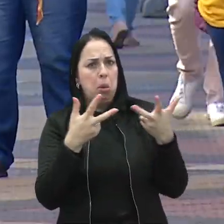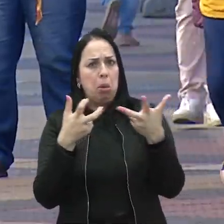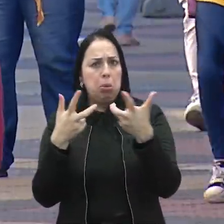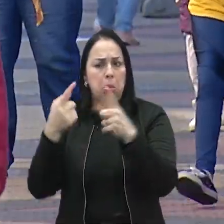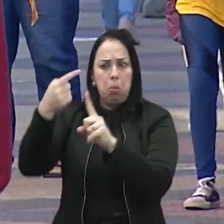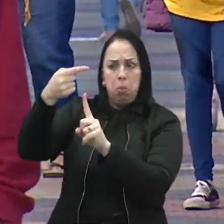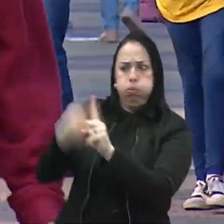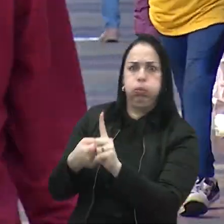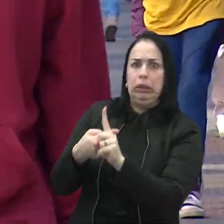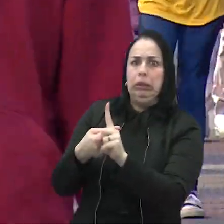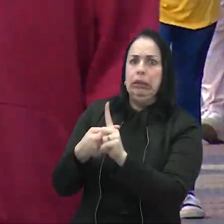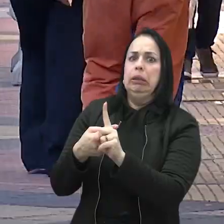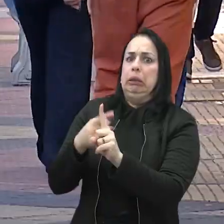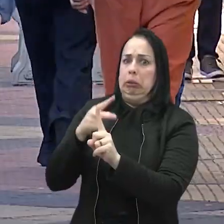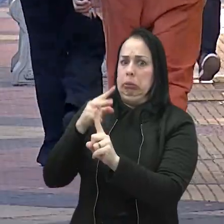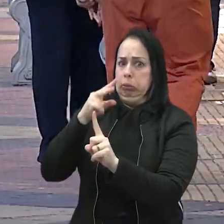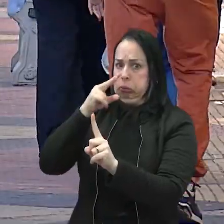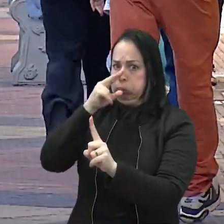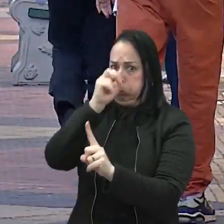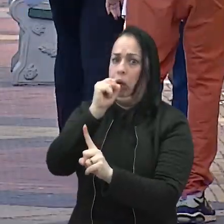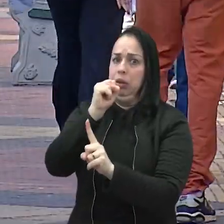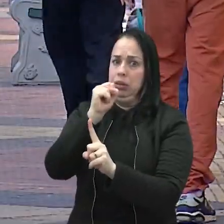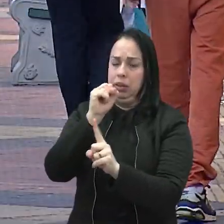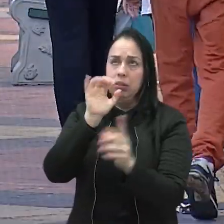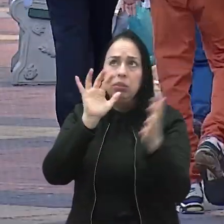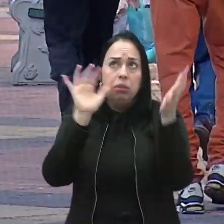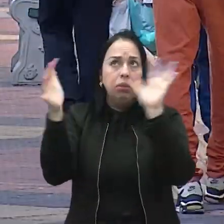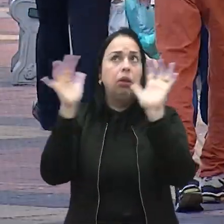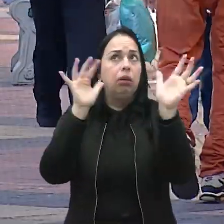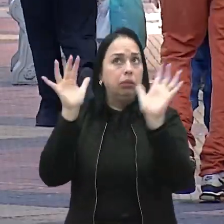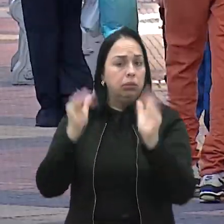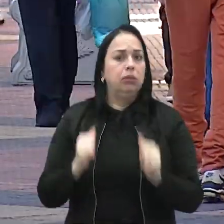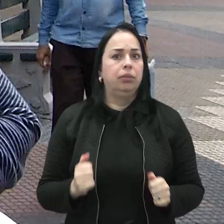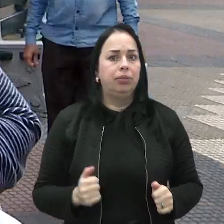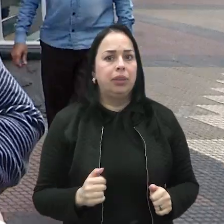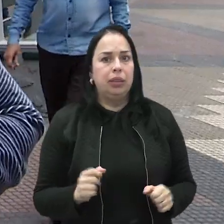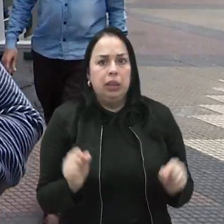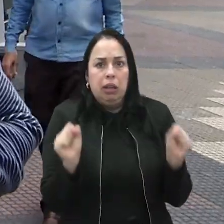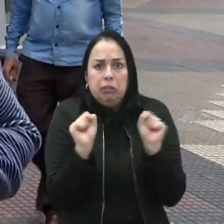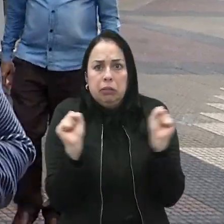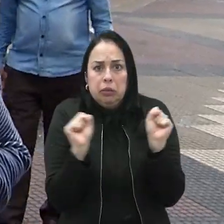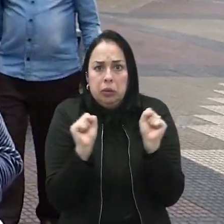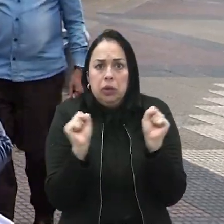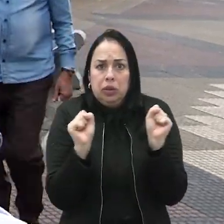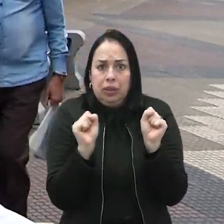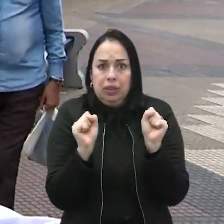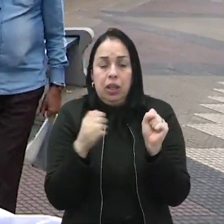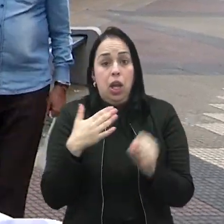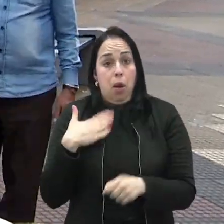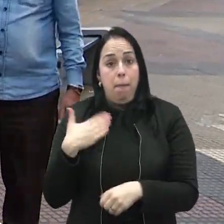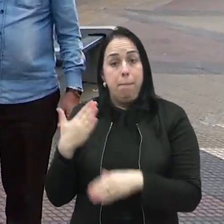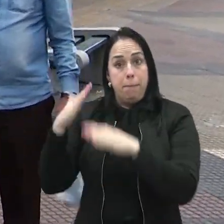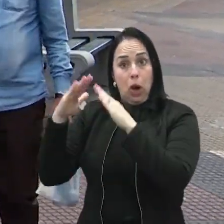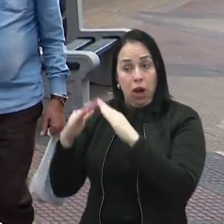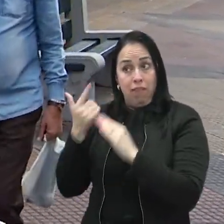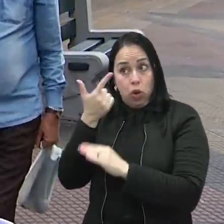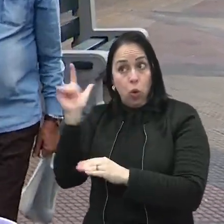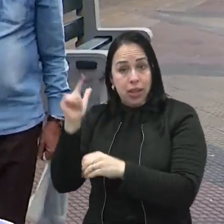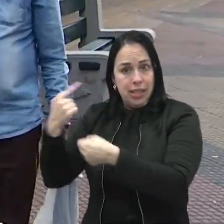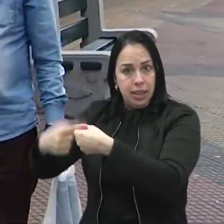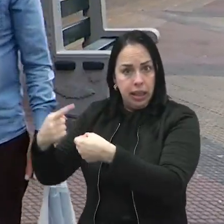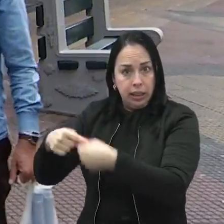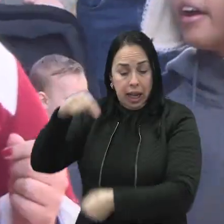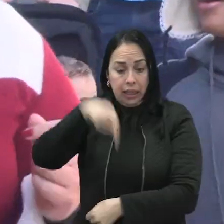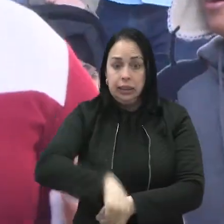de um inverno mais rigoroso se confirma na previsão do tempo. Bem frio aqui, ó. E eu que sou de outra região, aqui eu tô